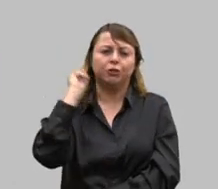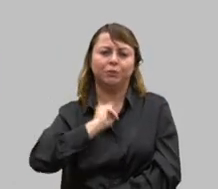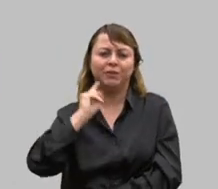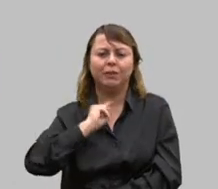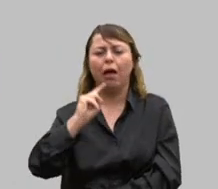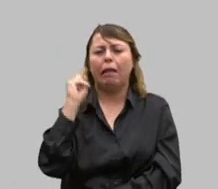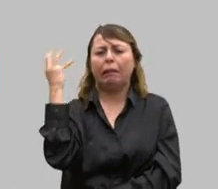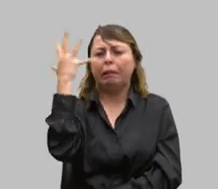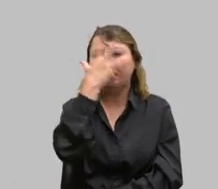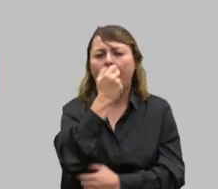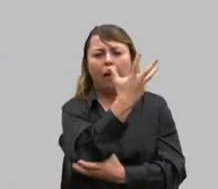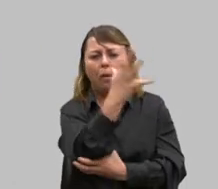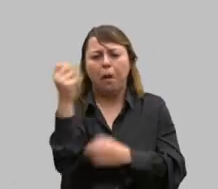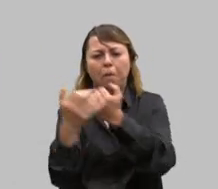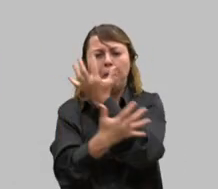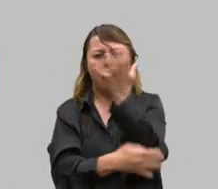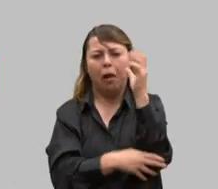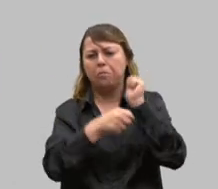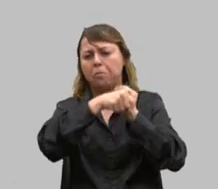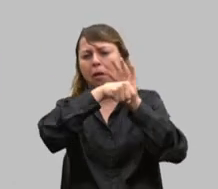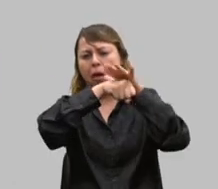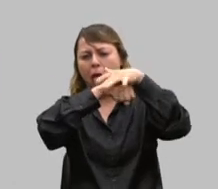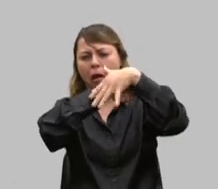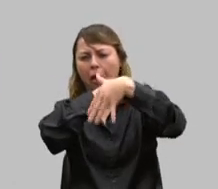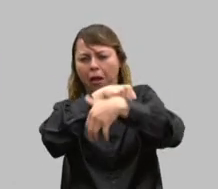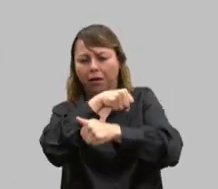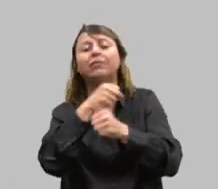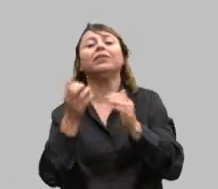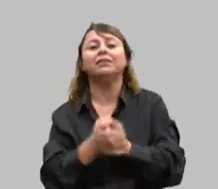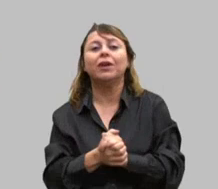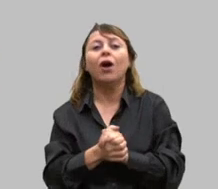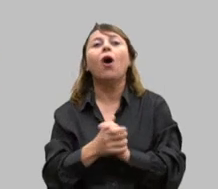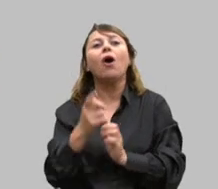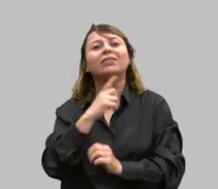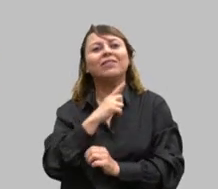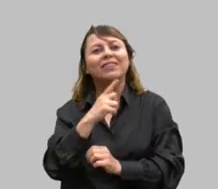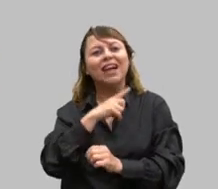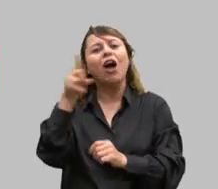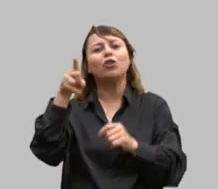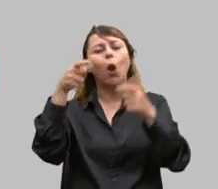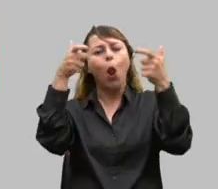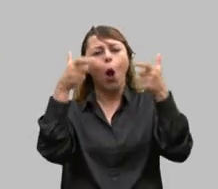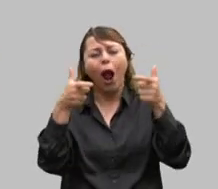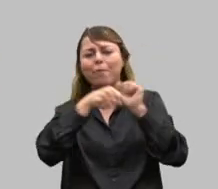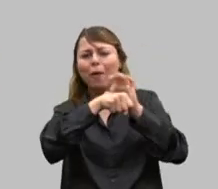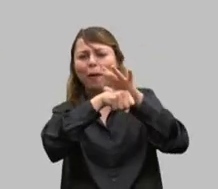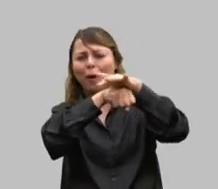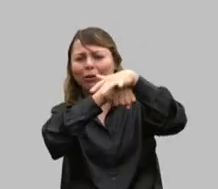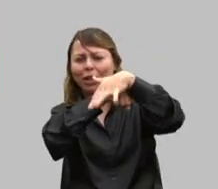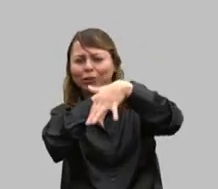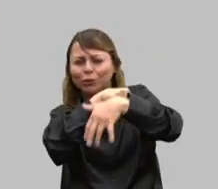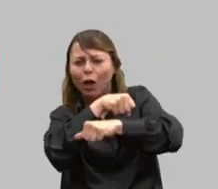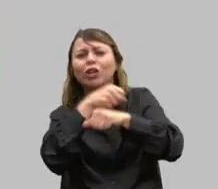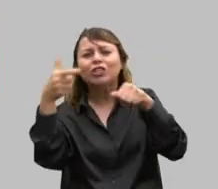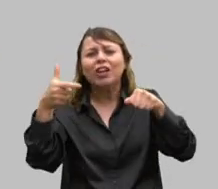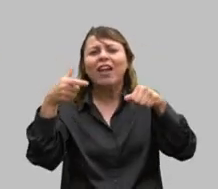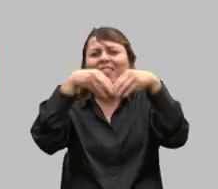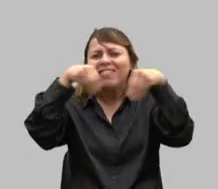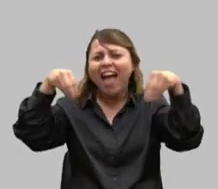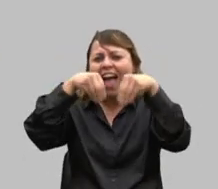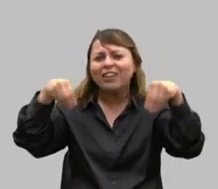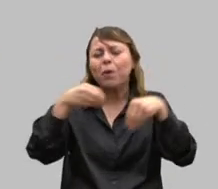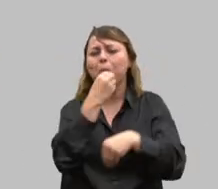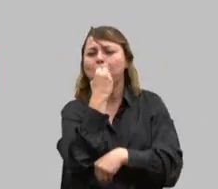naturais cachoeiras cristais onde até falam Terra dos Cristais e das Cachoeiras terra de gente boa e